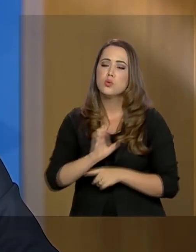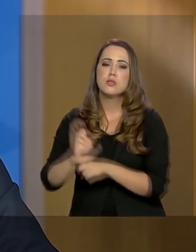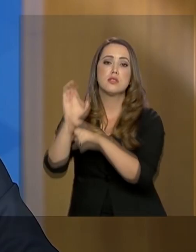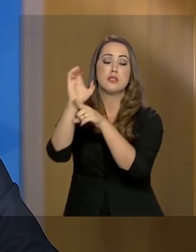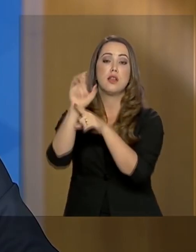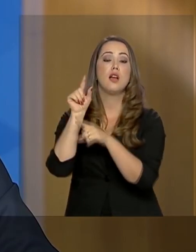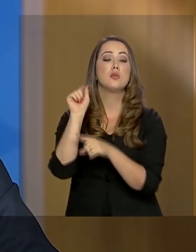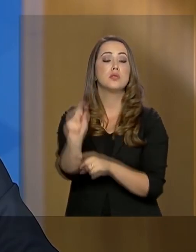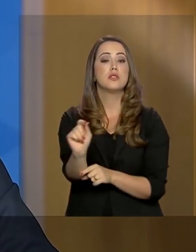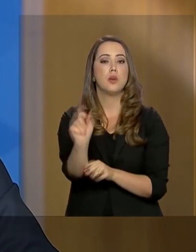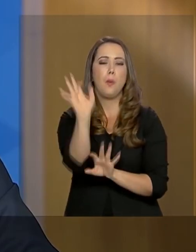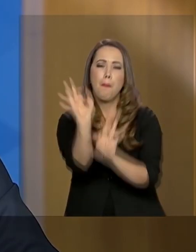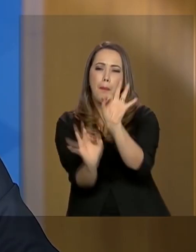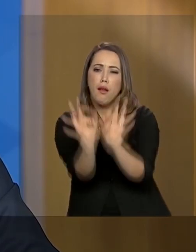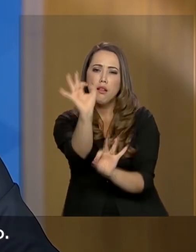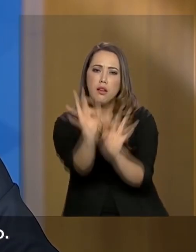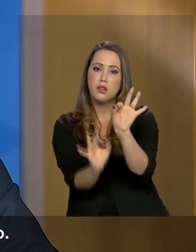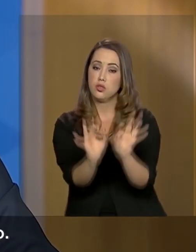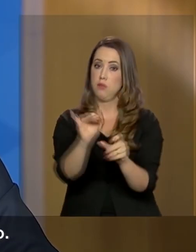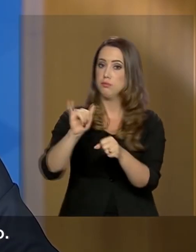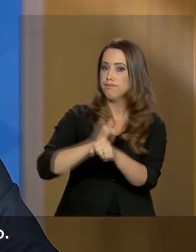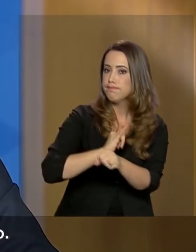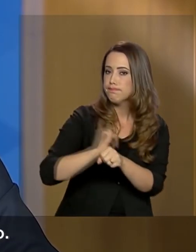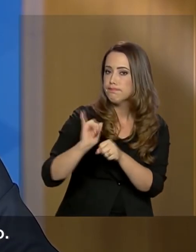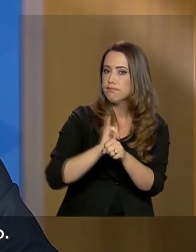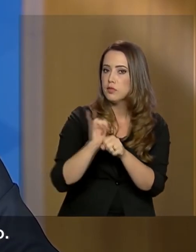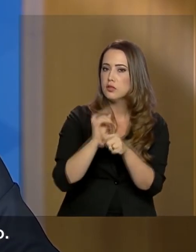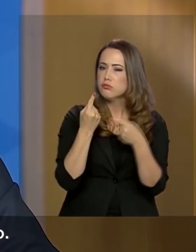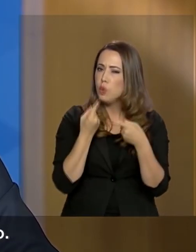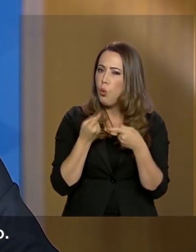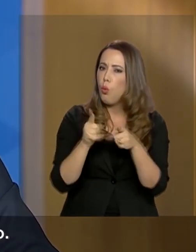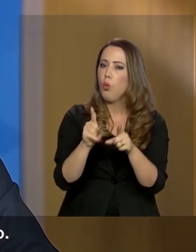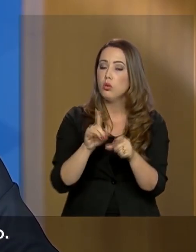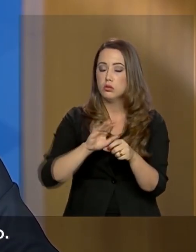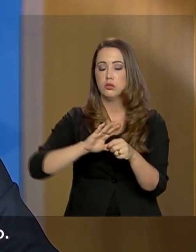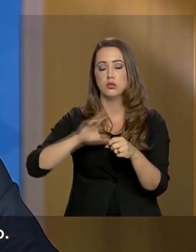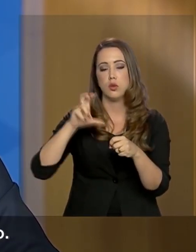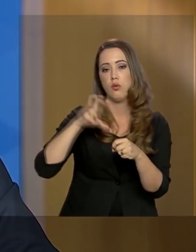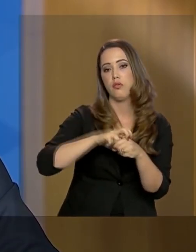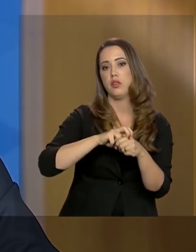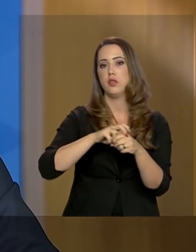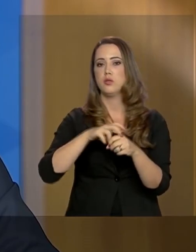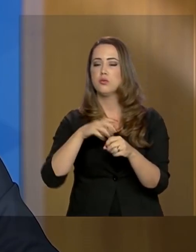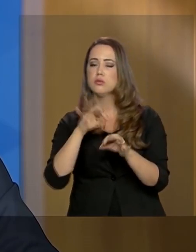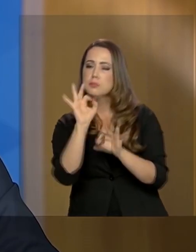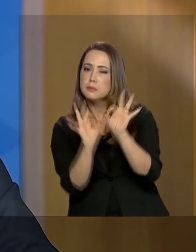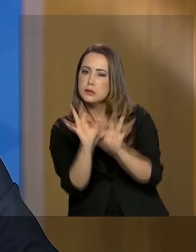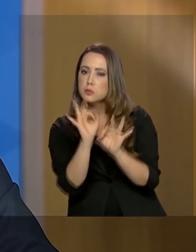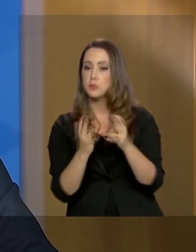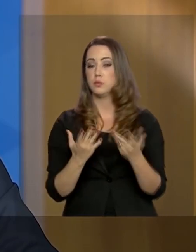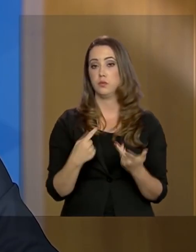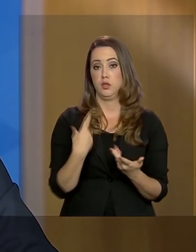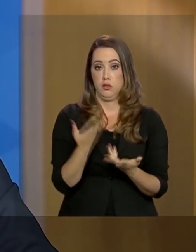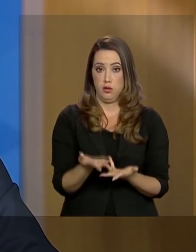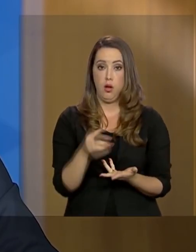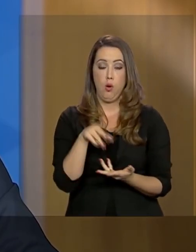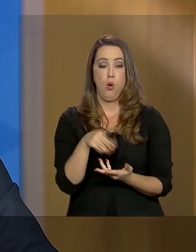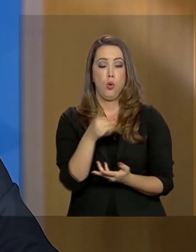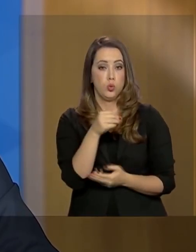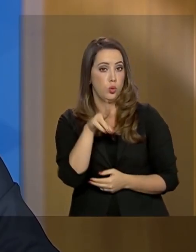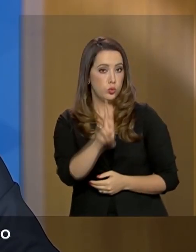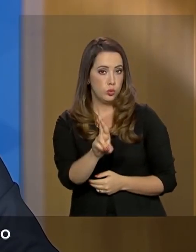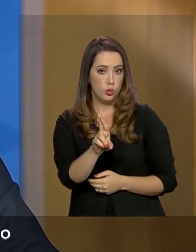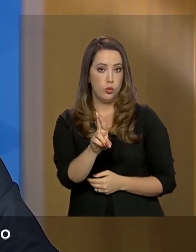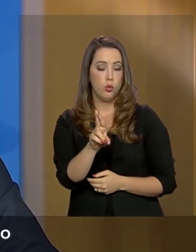plano. Só que aí, como você sabe, hoje já é muito difícil que uma pessoa não tenha, pelo menos um parente ou conhecido, que já tenha tido esse mal